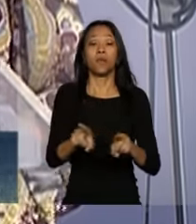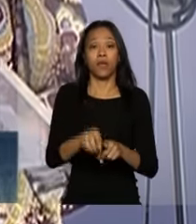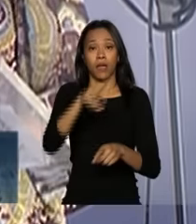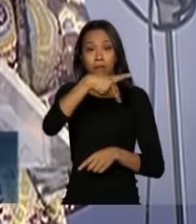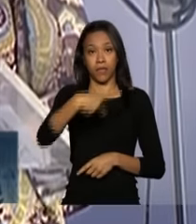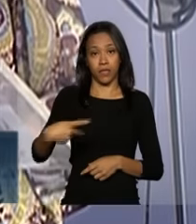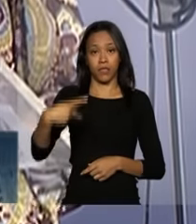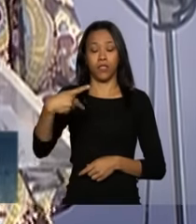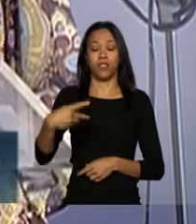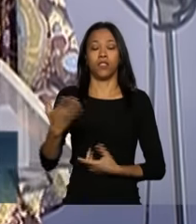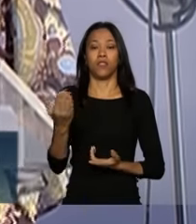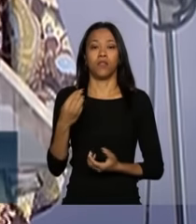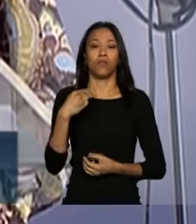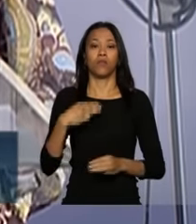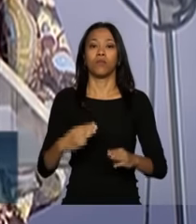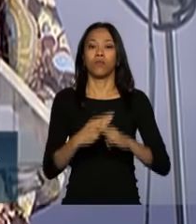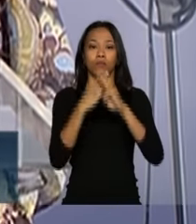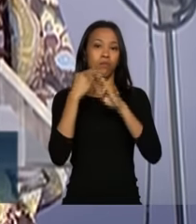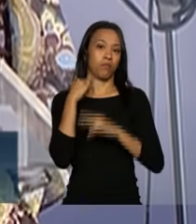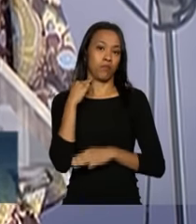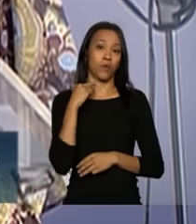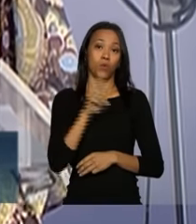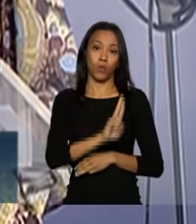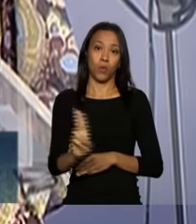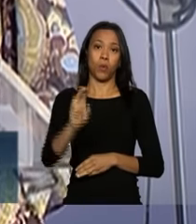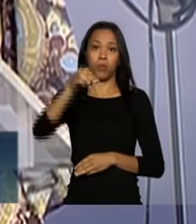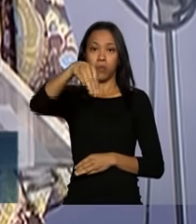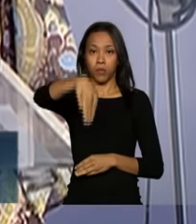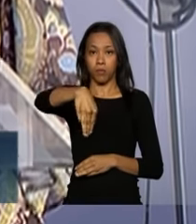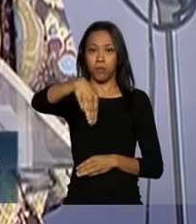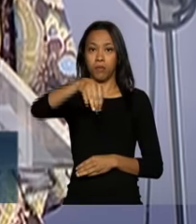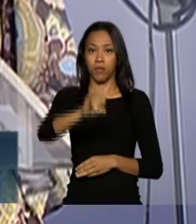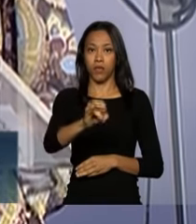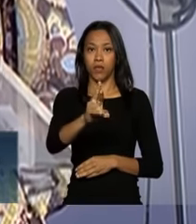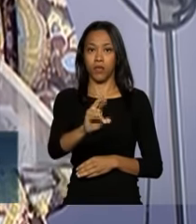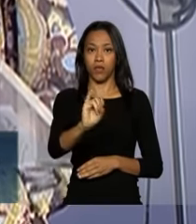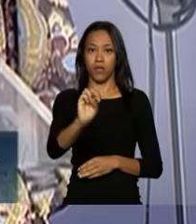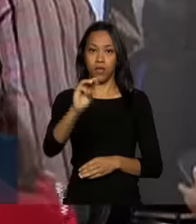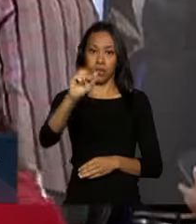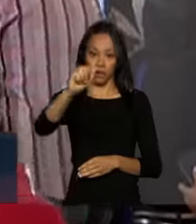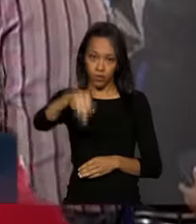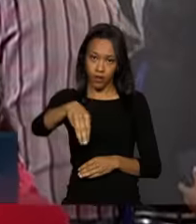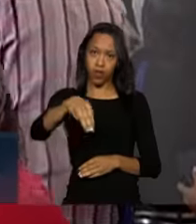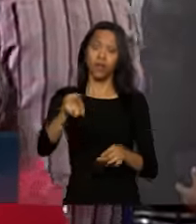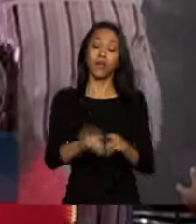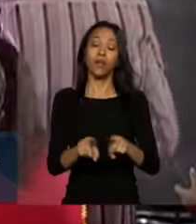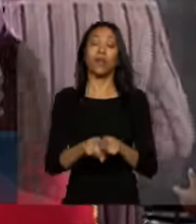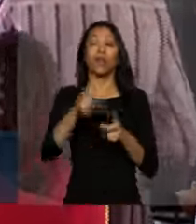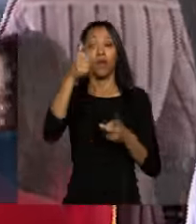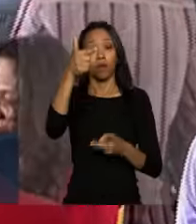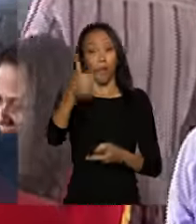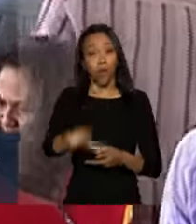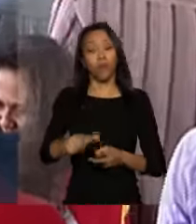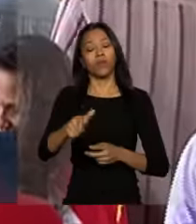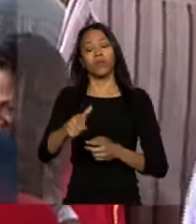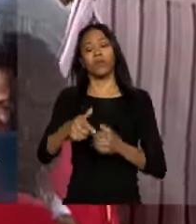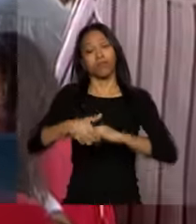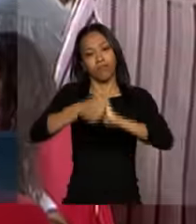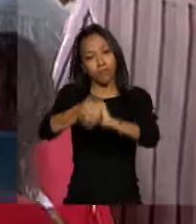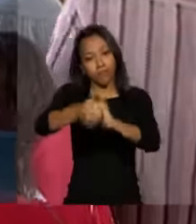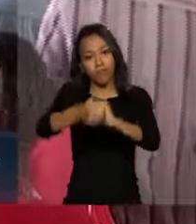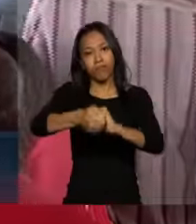Belchior. O vice-prefeito de Juazeiro, irmão Francisco. Queria cumprimentar